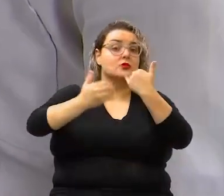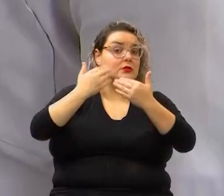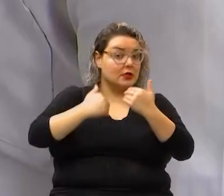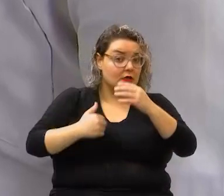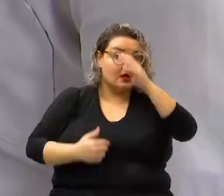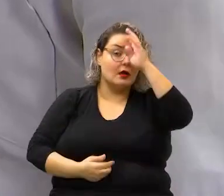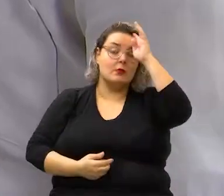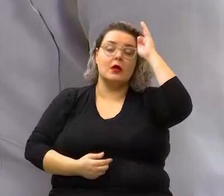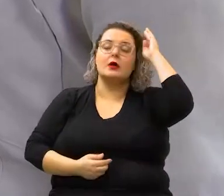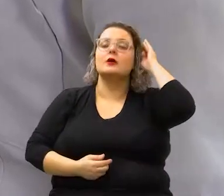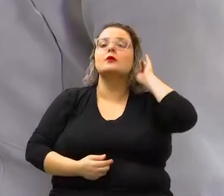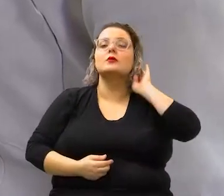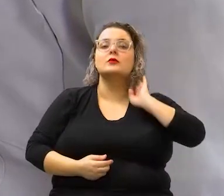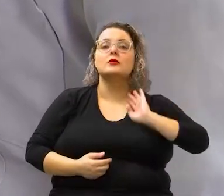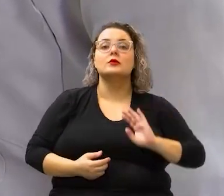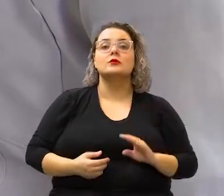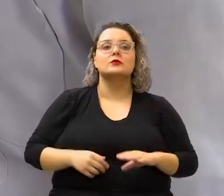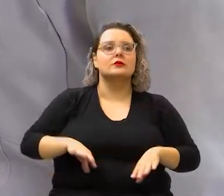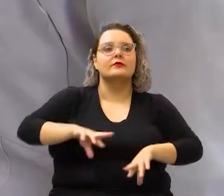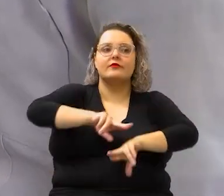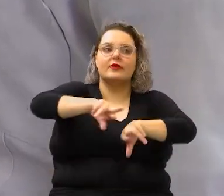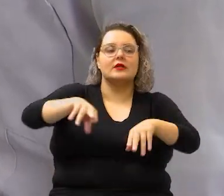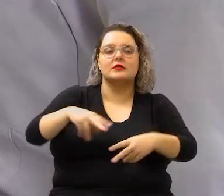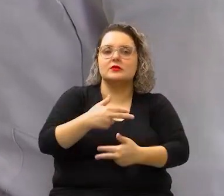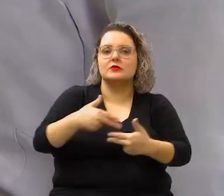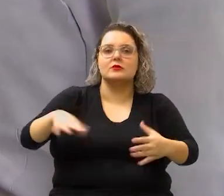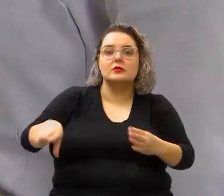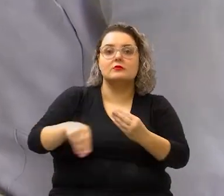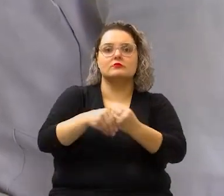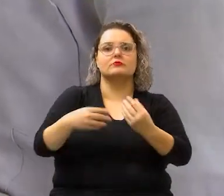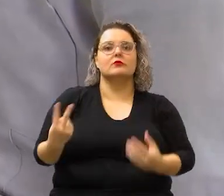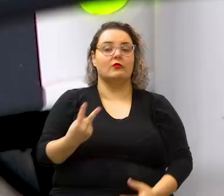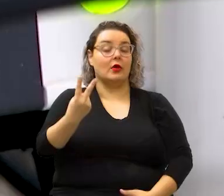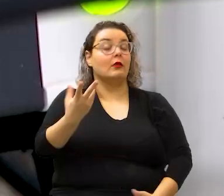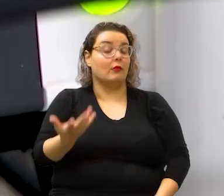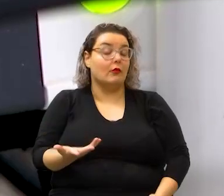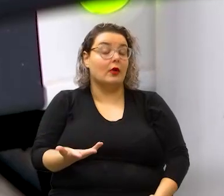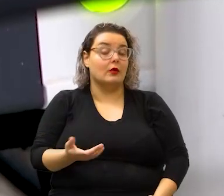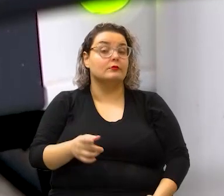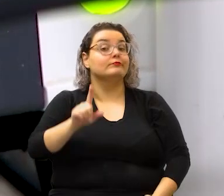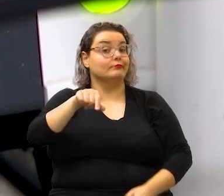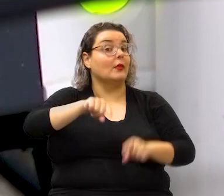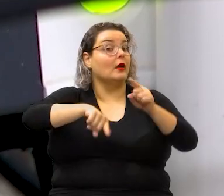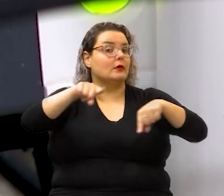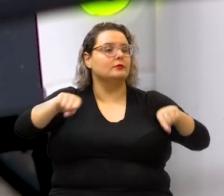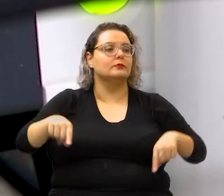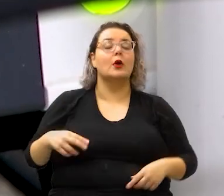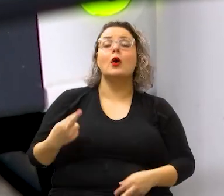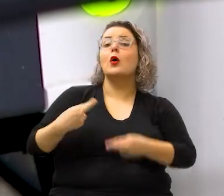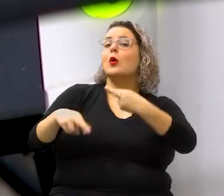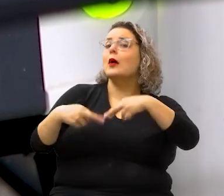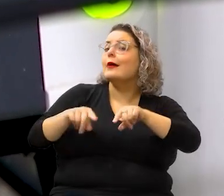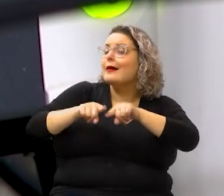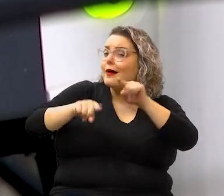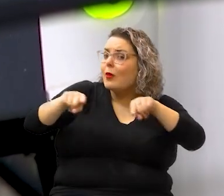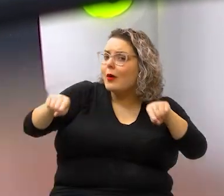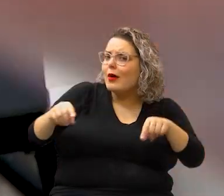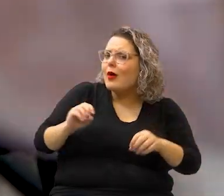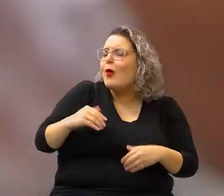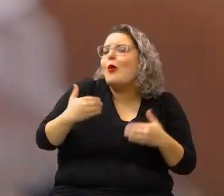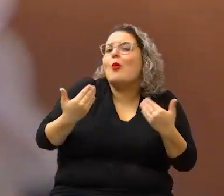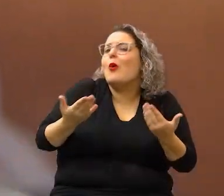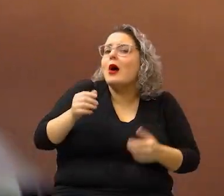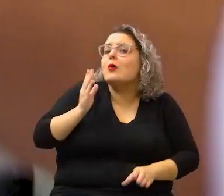que são de alto valor agregado são muito adulterados. Com relação aos produtos adulterados, qual que